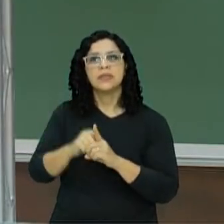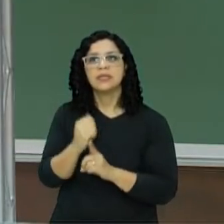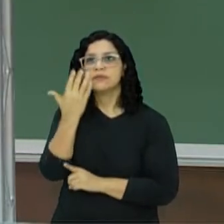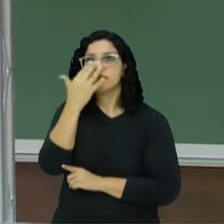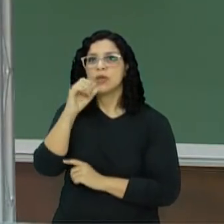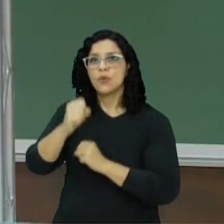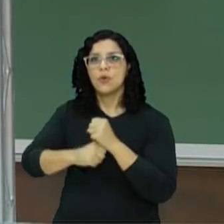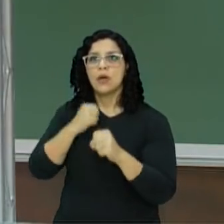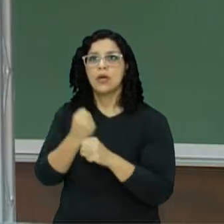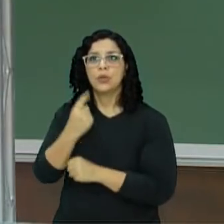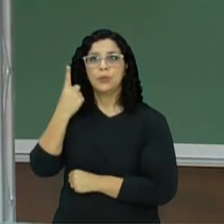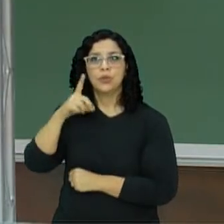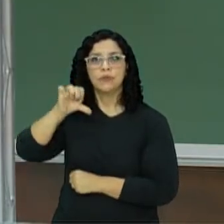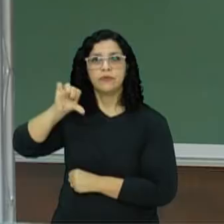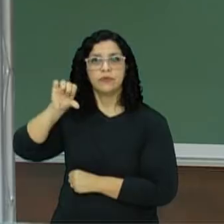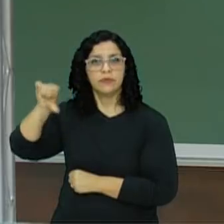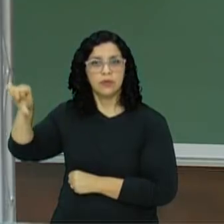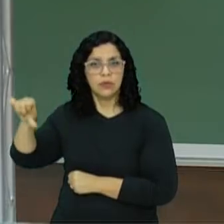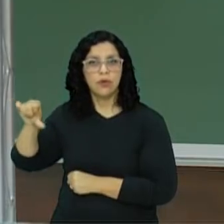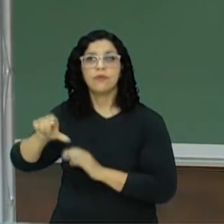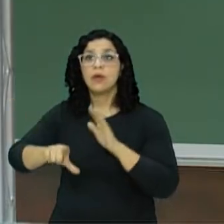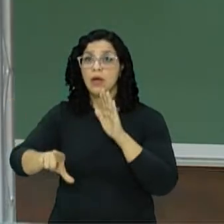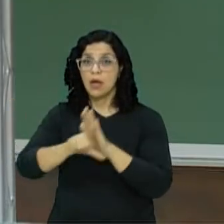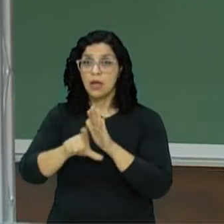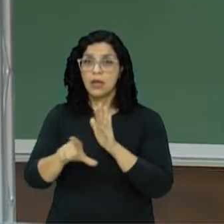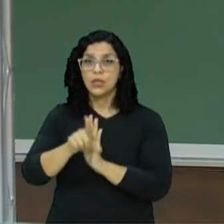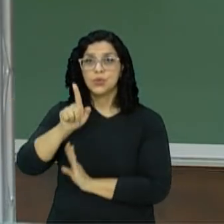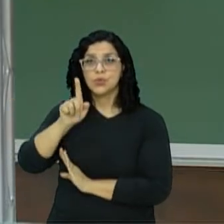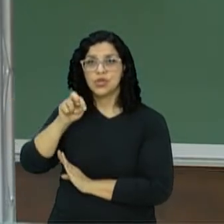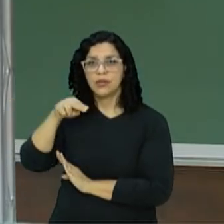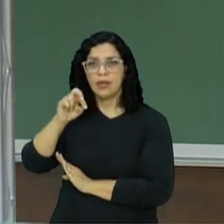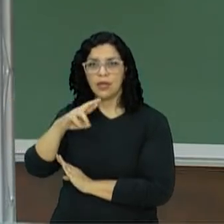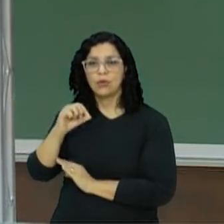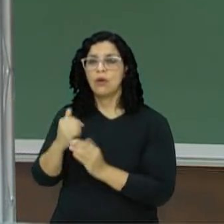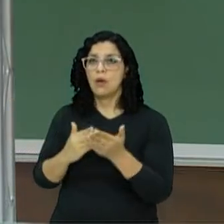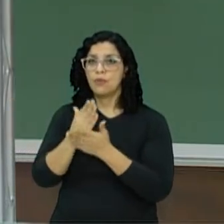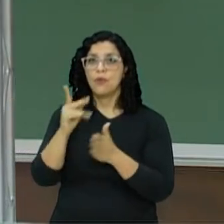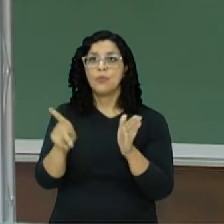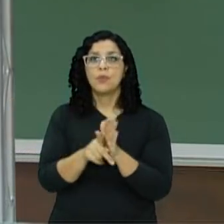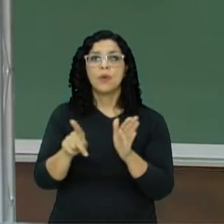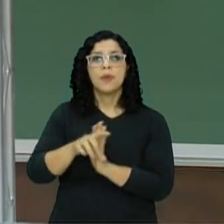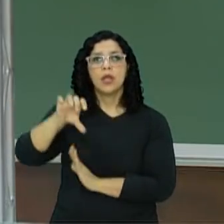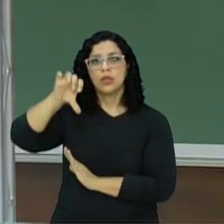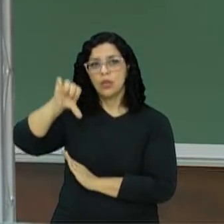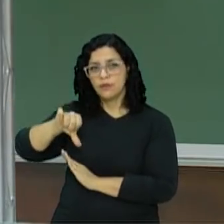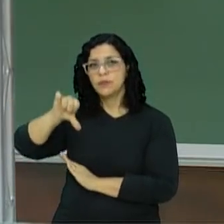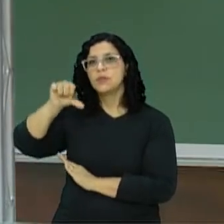de 1999, a lei dos genéricos foi aprovada, é a lei